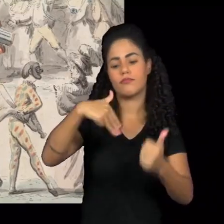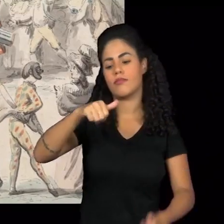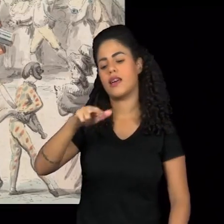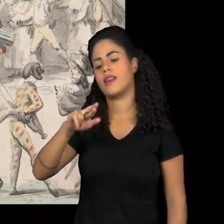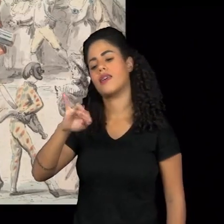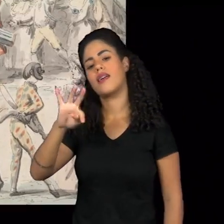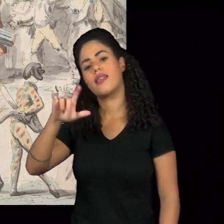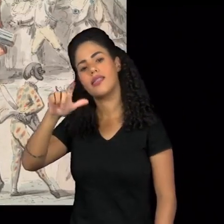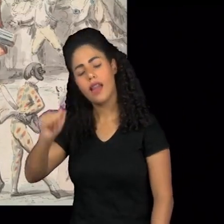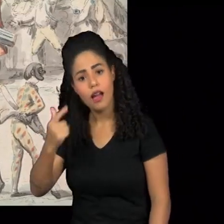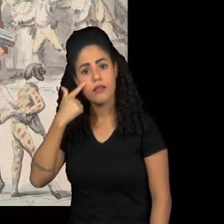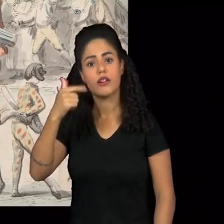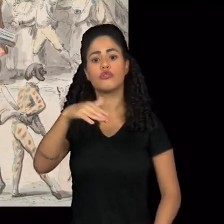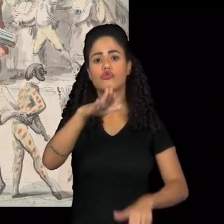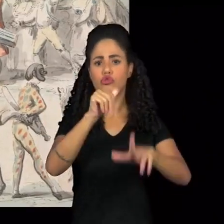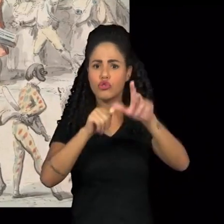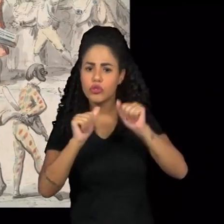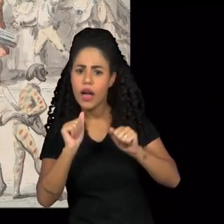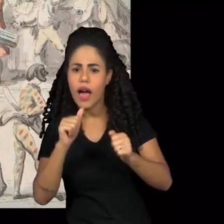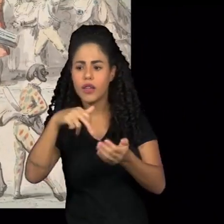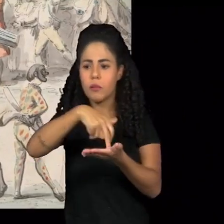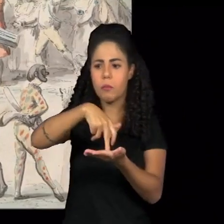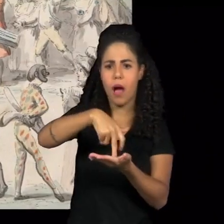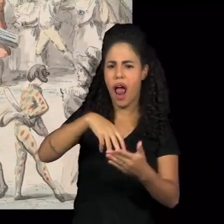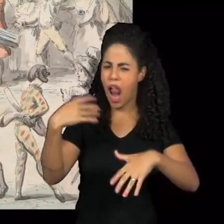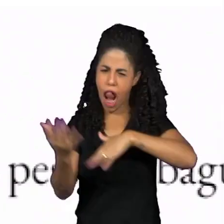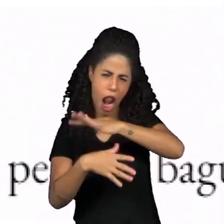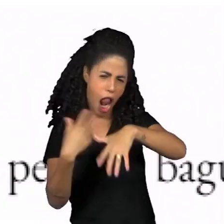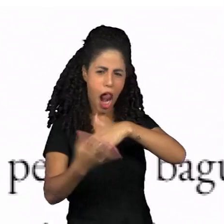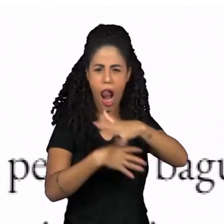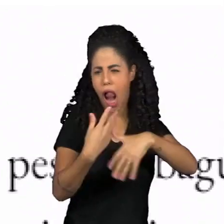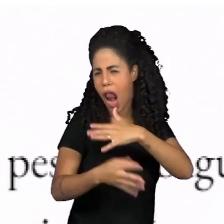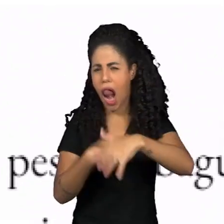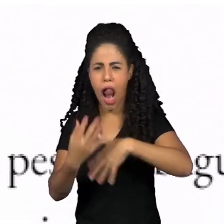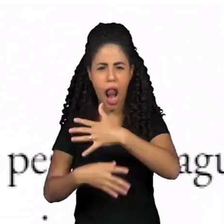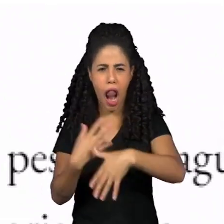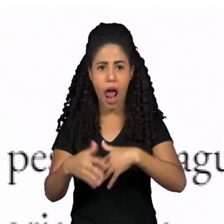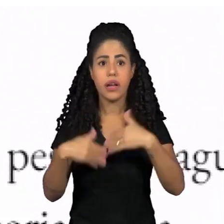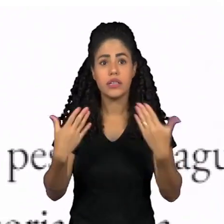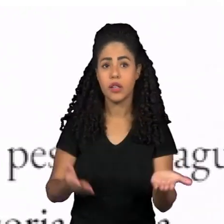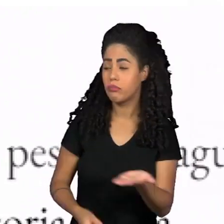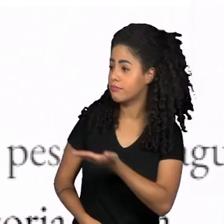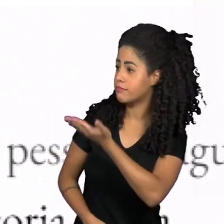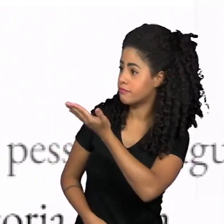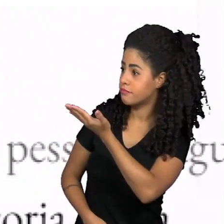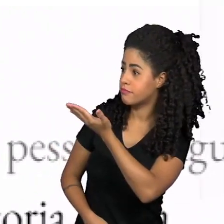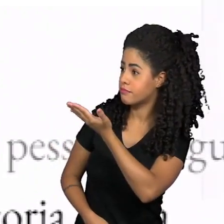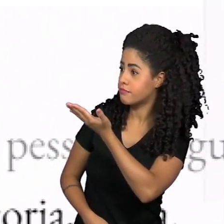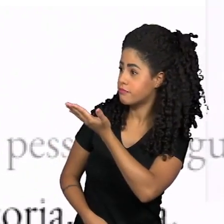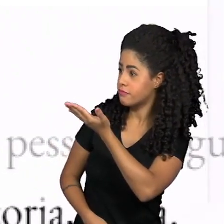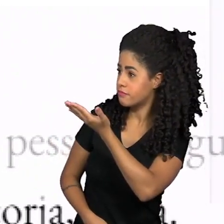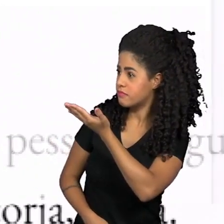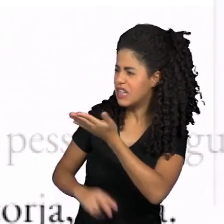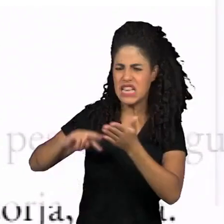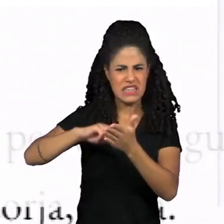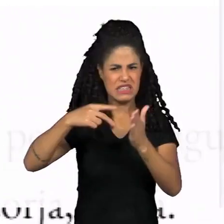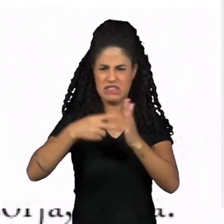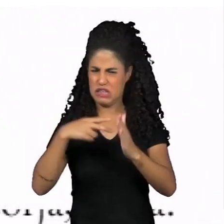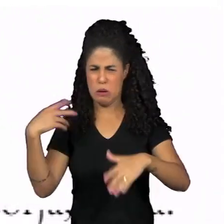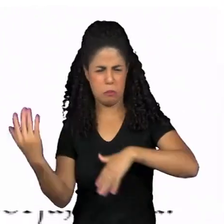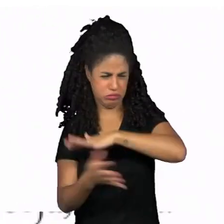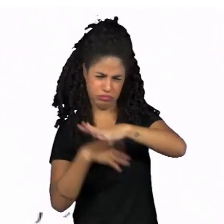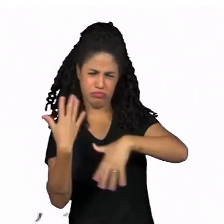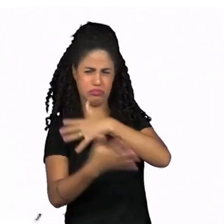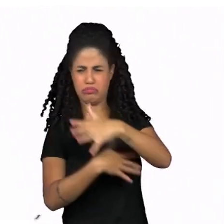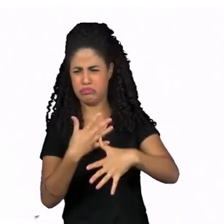Baderna passaram a ser chamados de badernistas e, desde então, baderna passou a ser sinônimo de confusão,